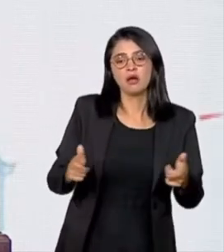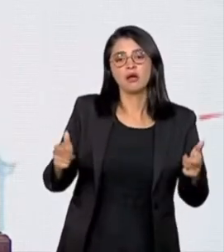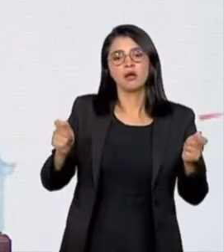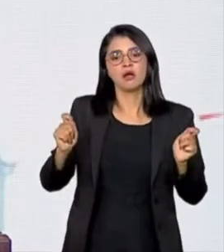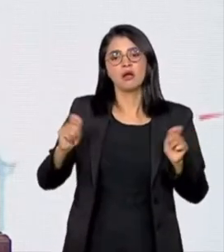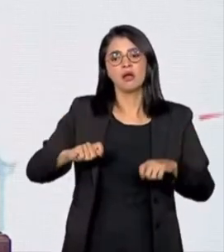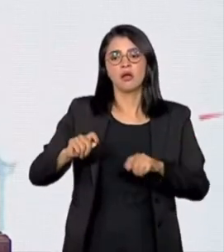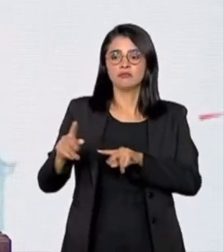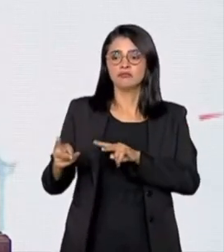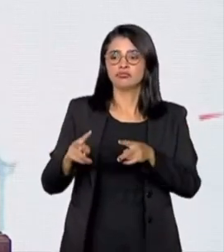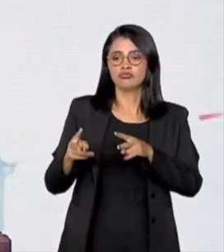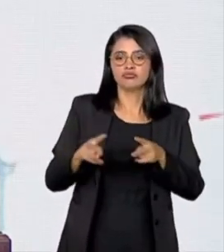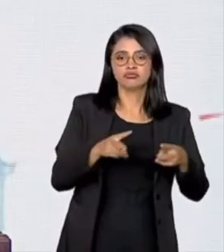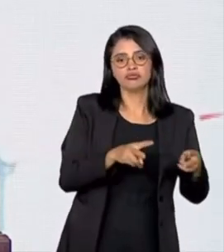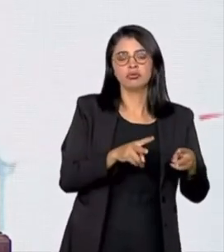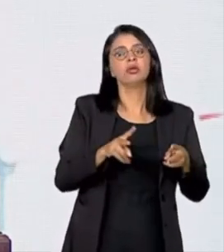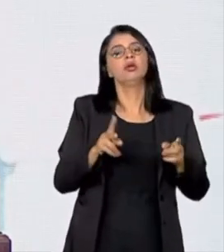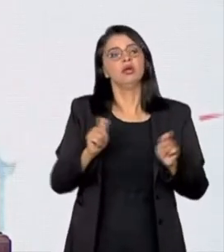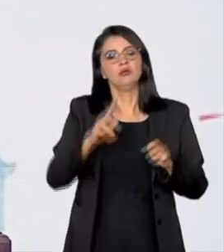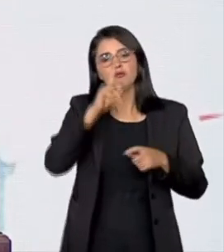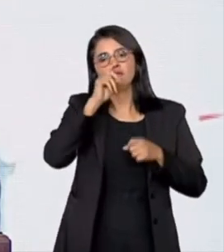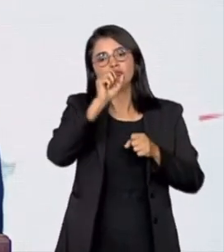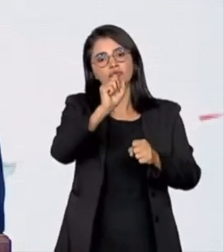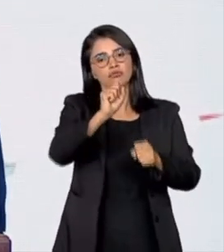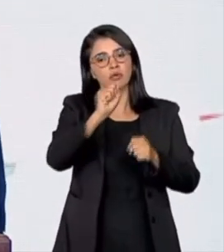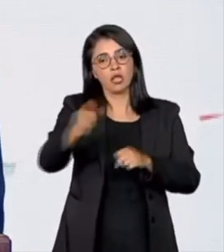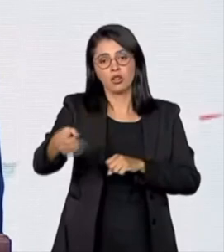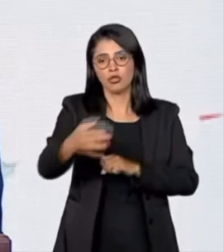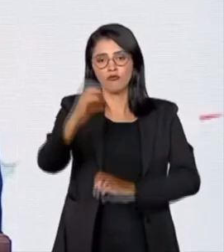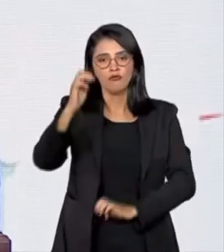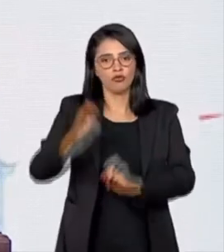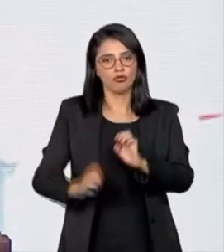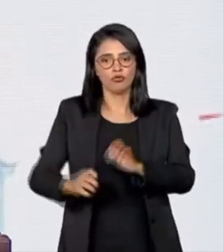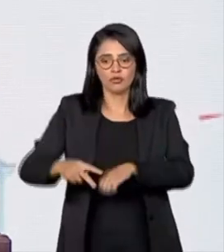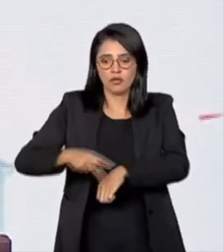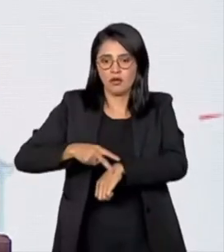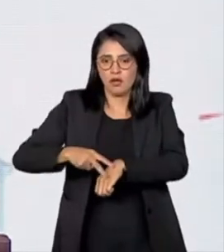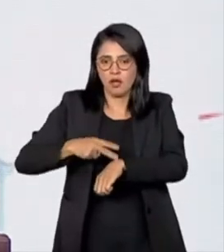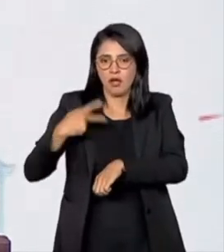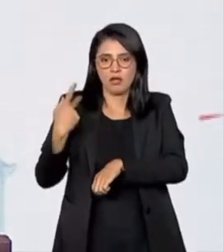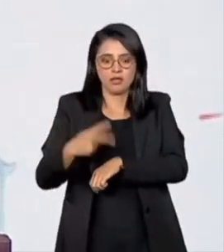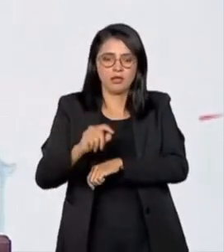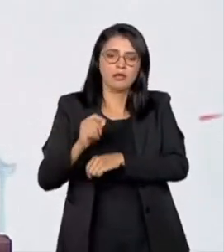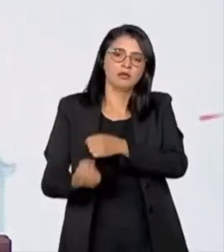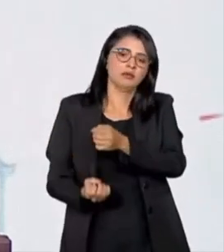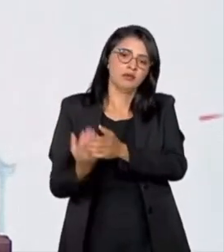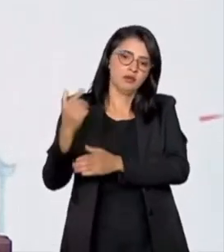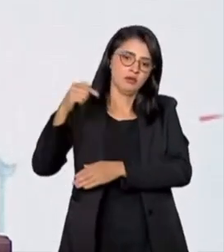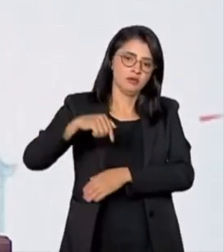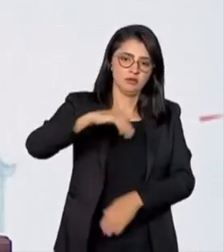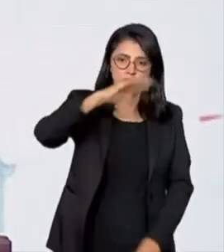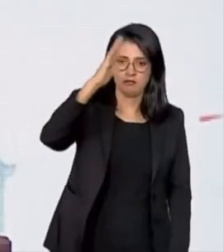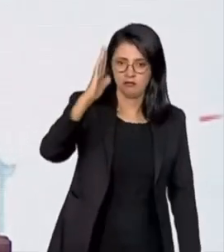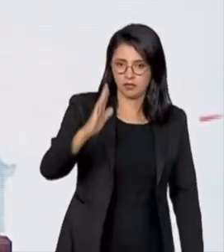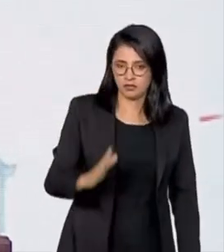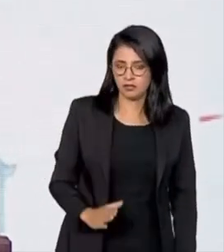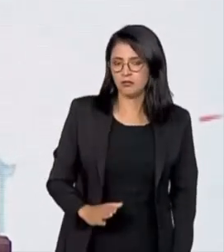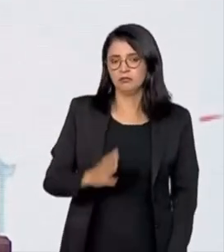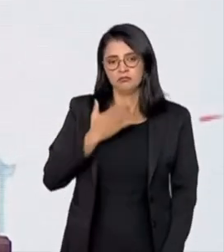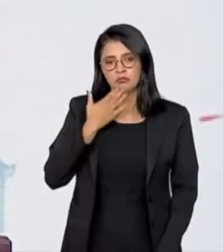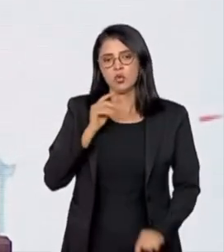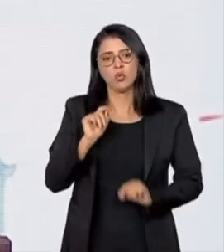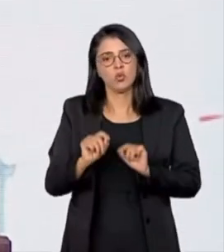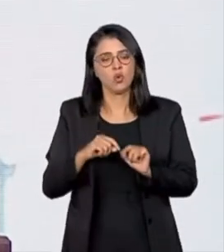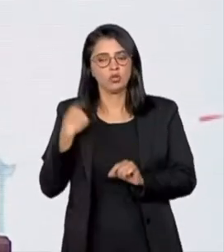parque de transmissão e fortalecer a nova indústria verde que se estabelece no Brasil,